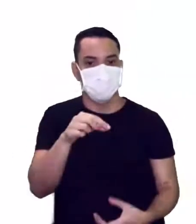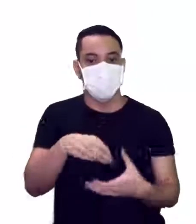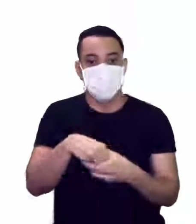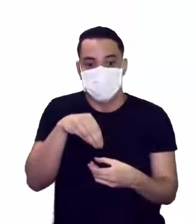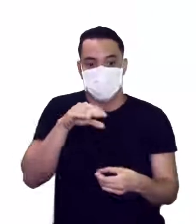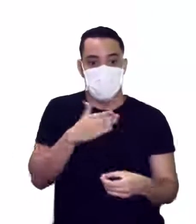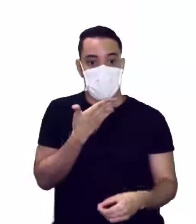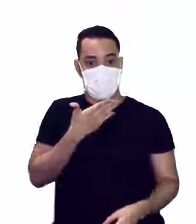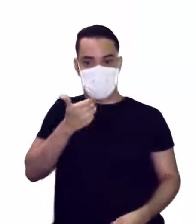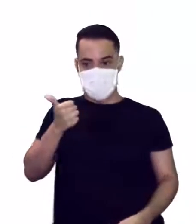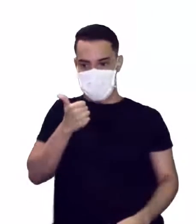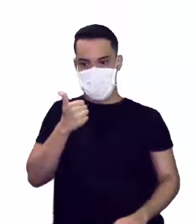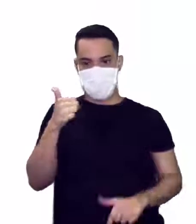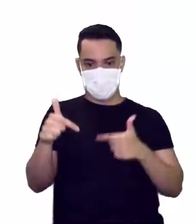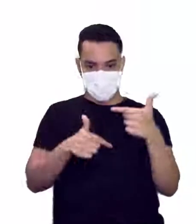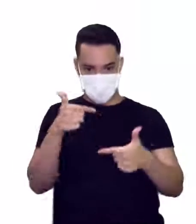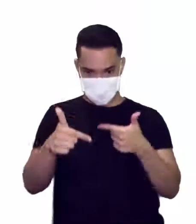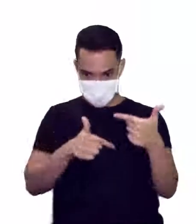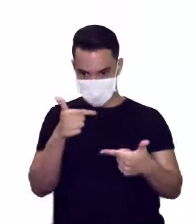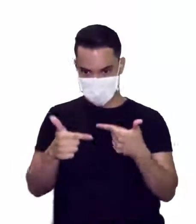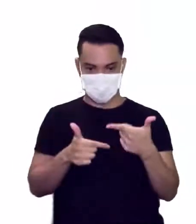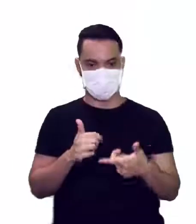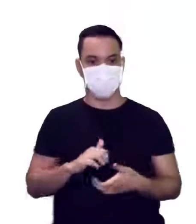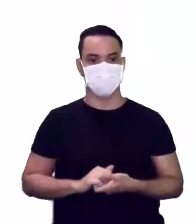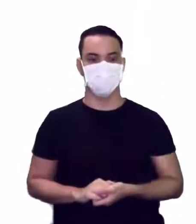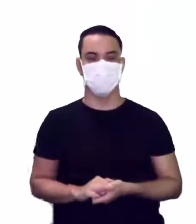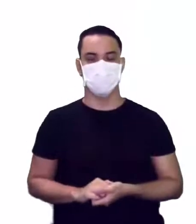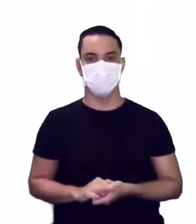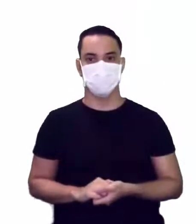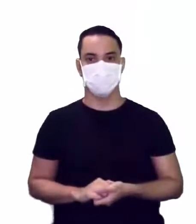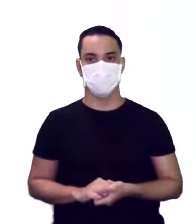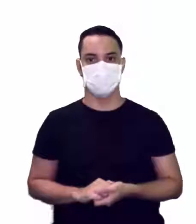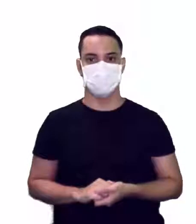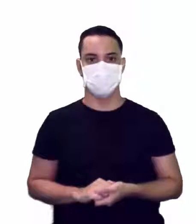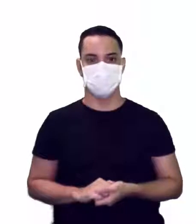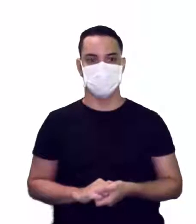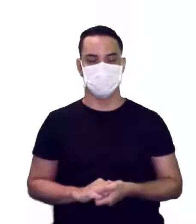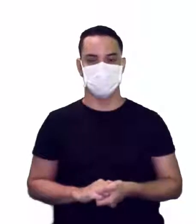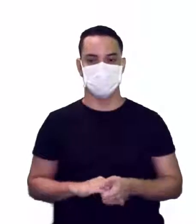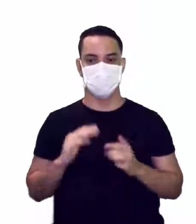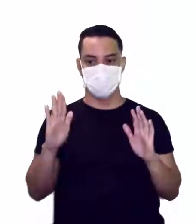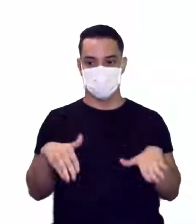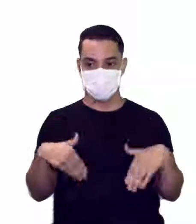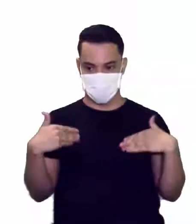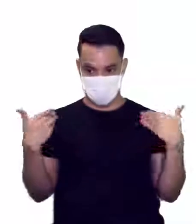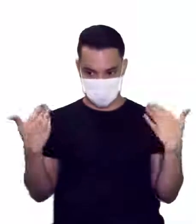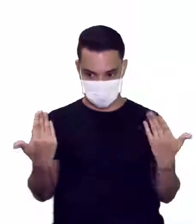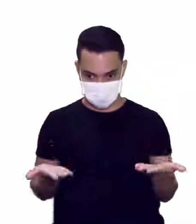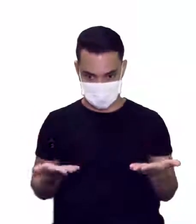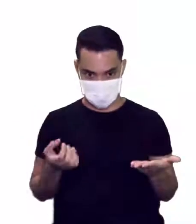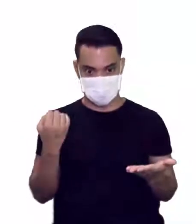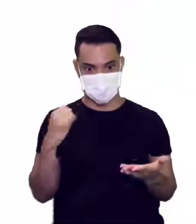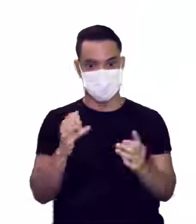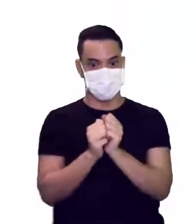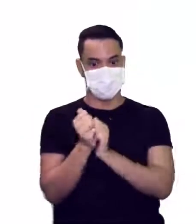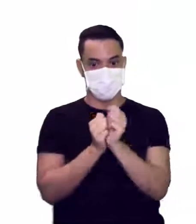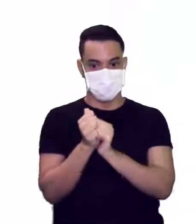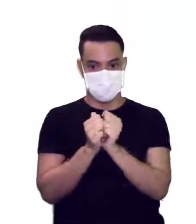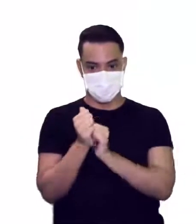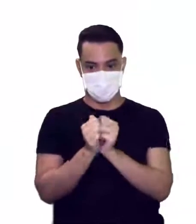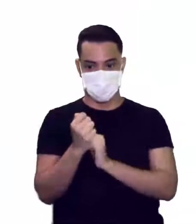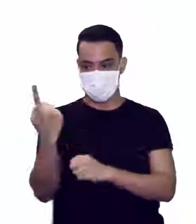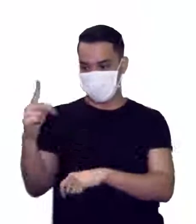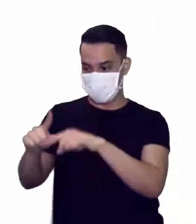núcleo, melhor vai ser para trabalhar com esses elétrons, ok? Então, quando esfregamos 2